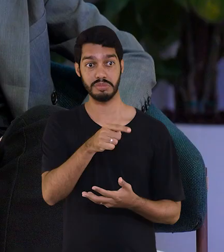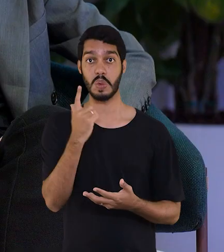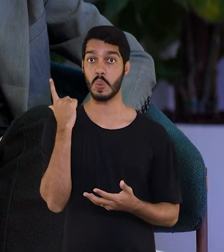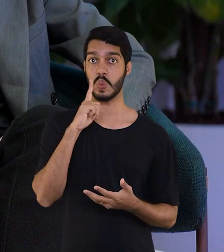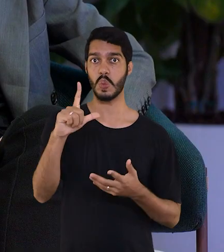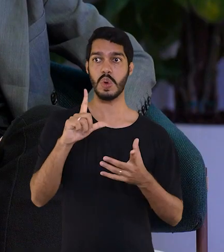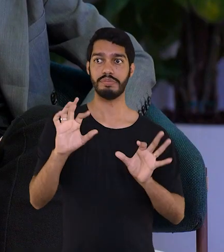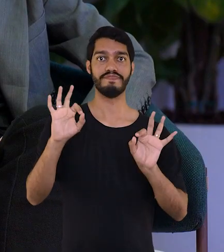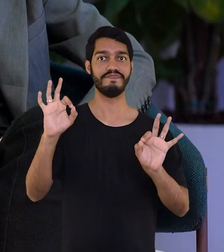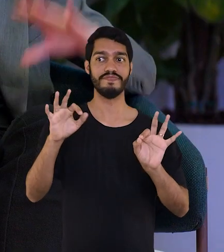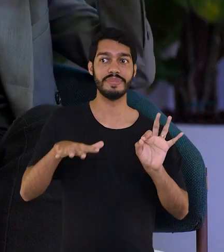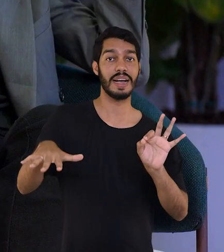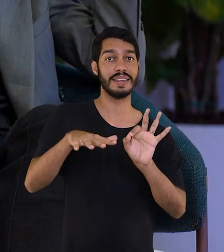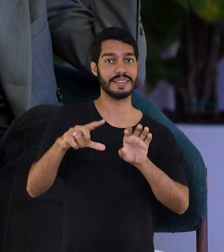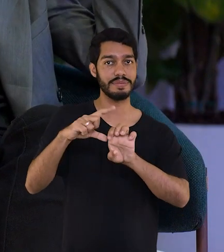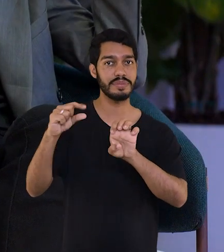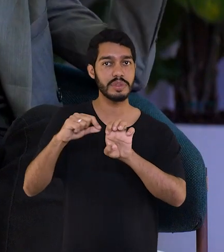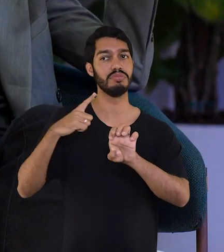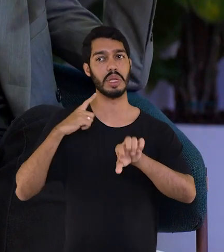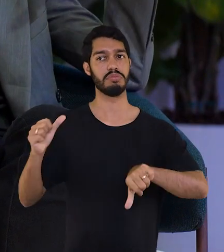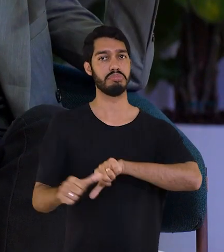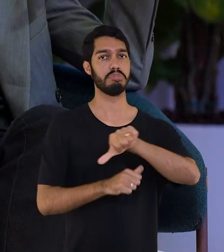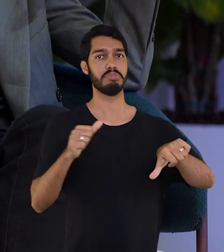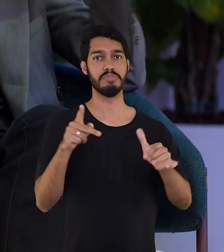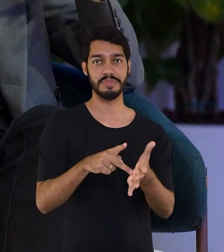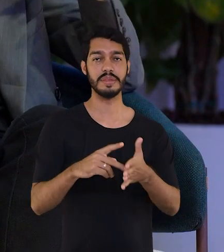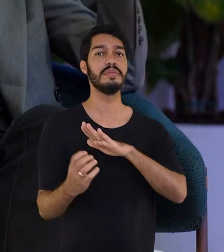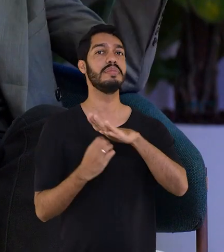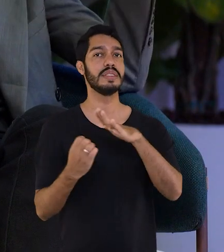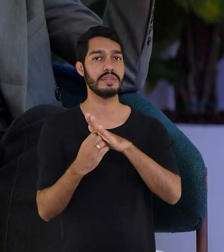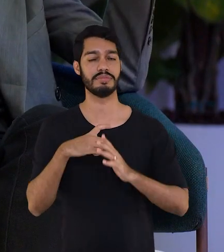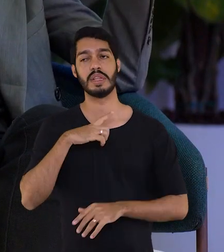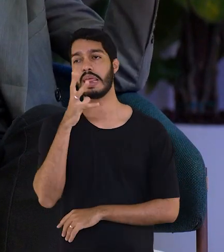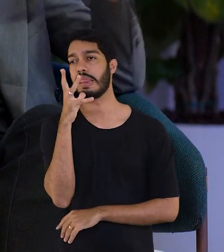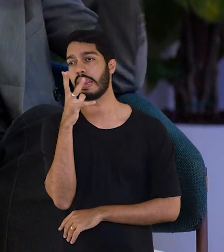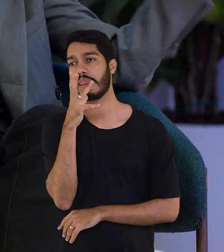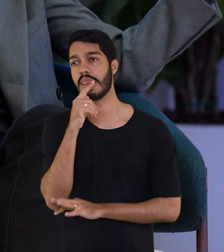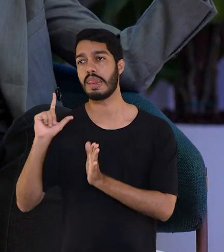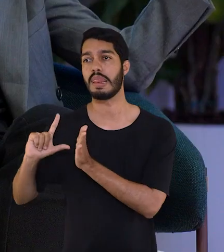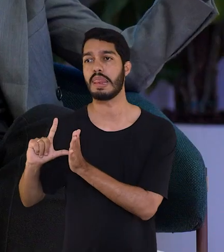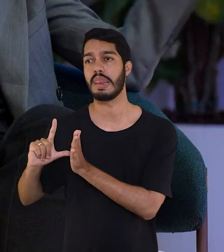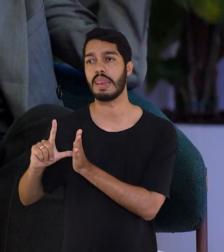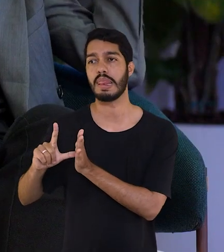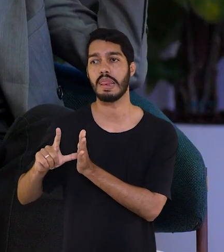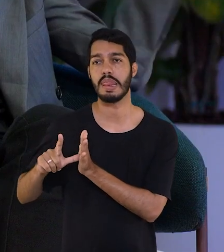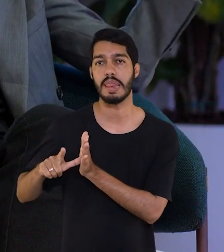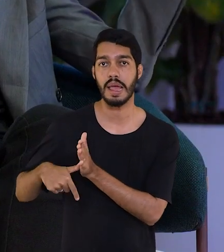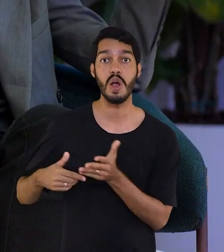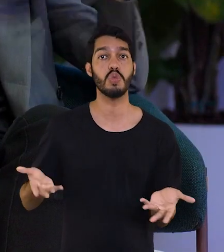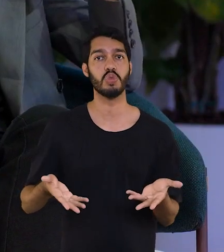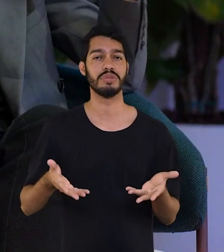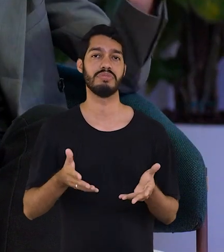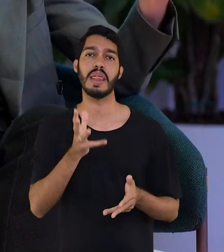Então, acho que esse ganho de eficiência assim, no mundo de empreendedorismo tem sido realmente transformacional. Então, uma empresa que demoraria 10 anos para atingir um